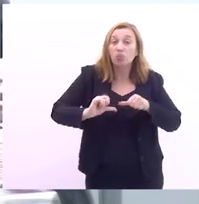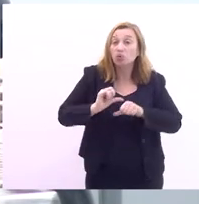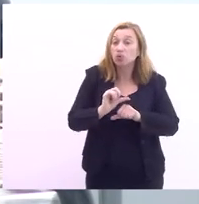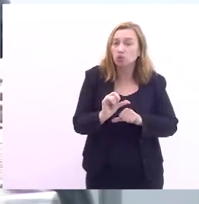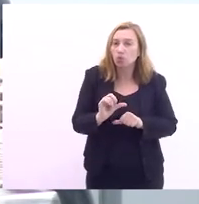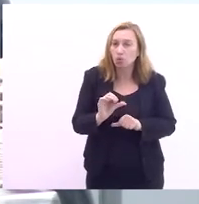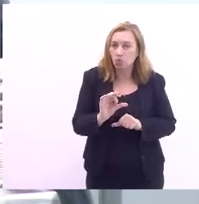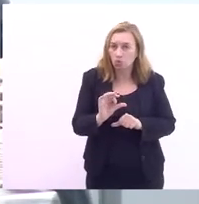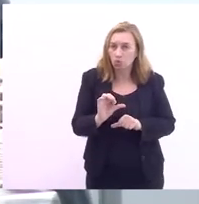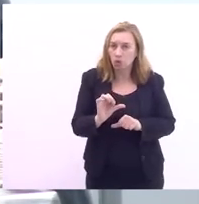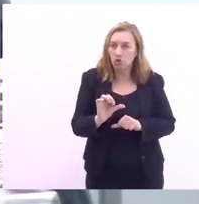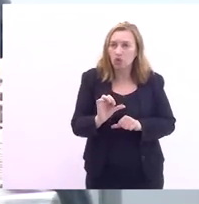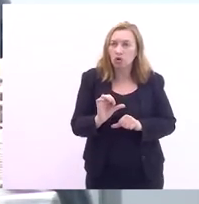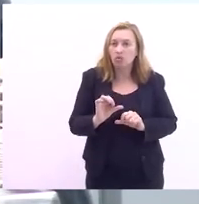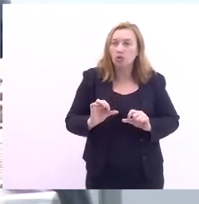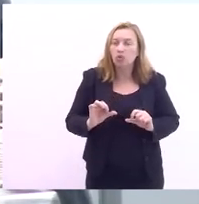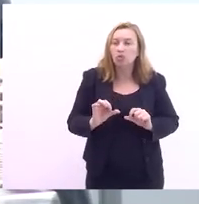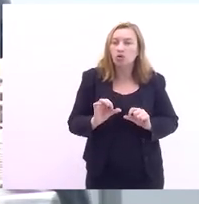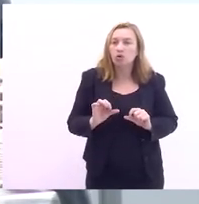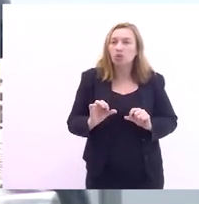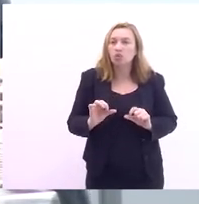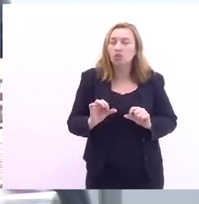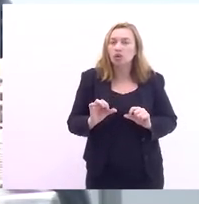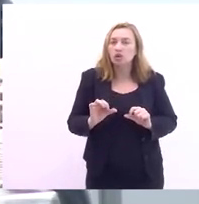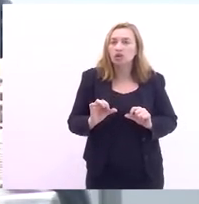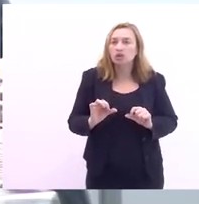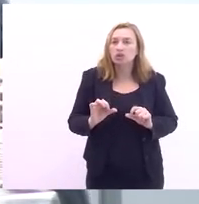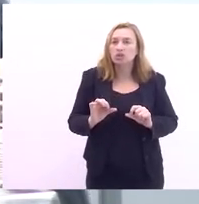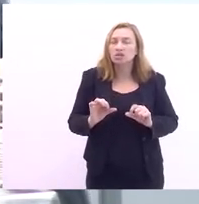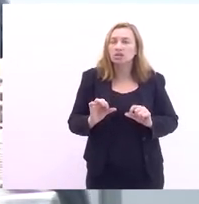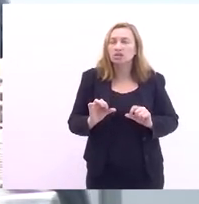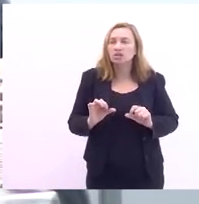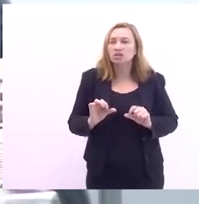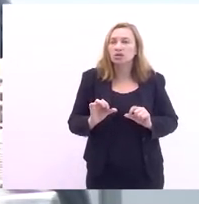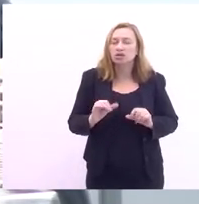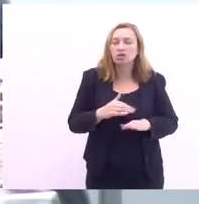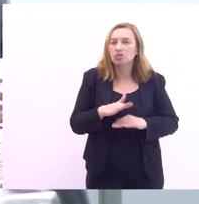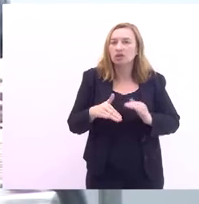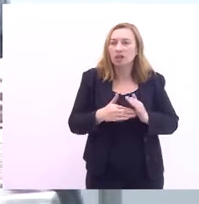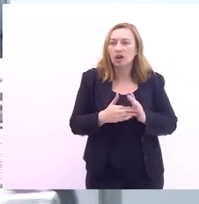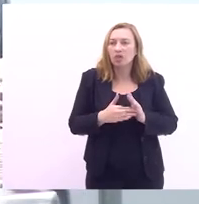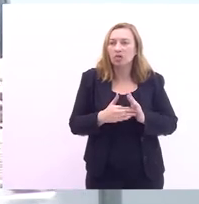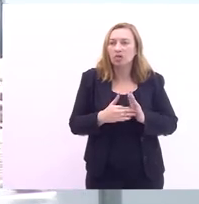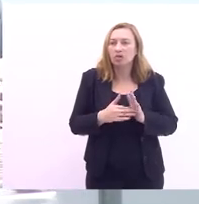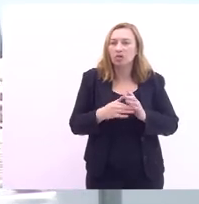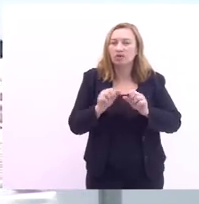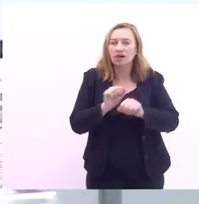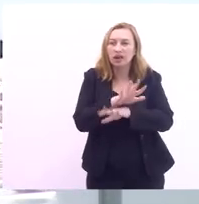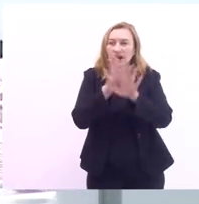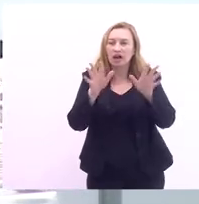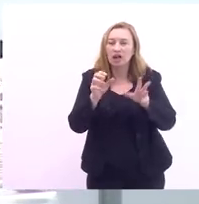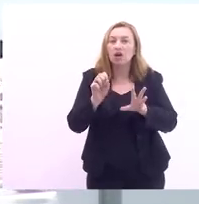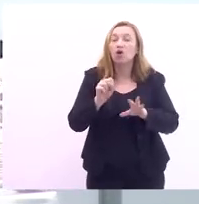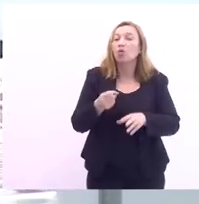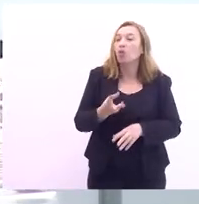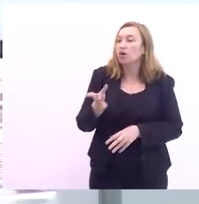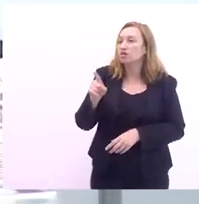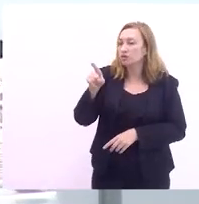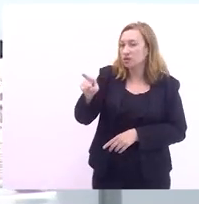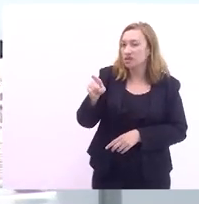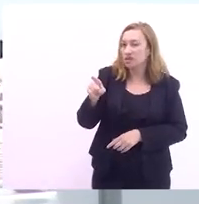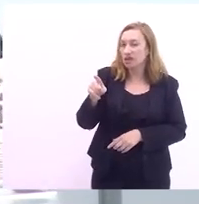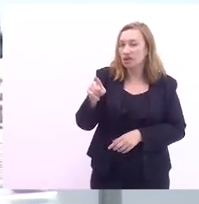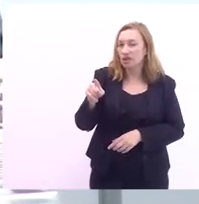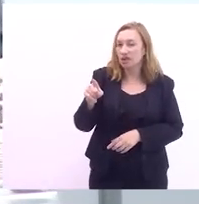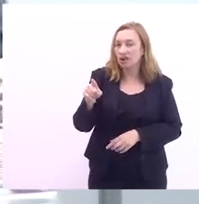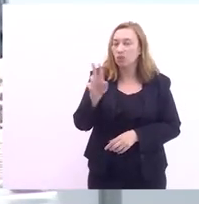a sua forma de tornar transparente quanto você gerou de energia. Se você recebeu um relatório